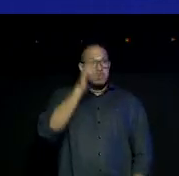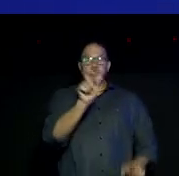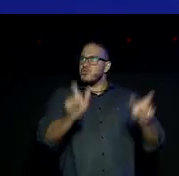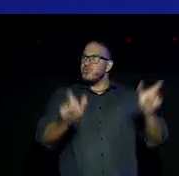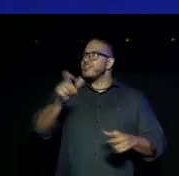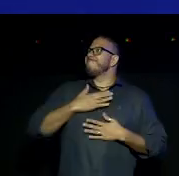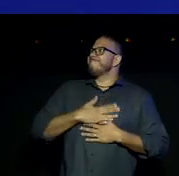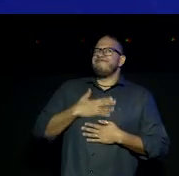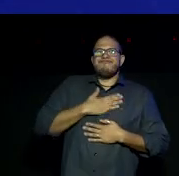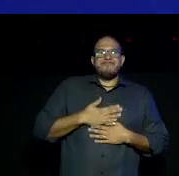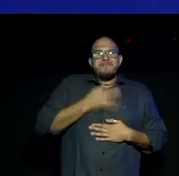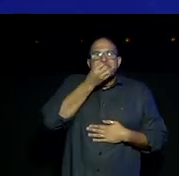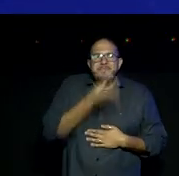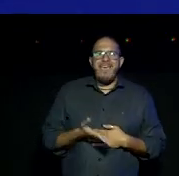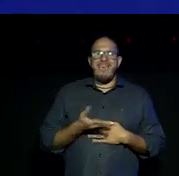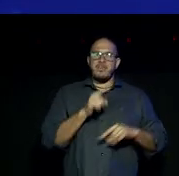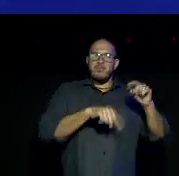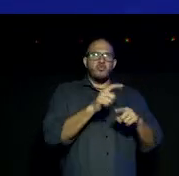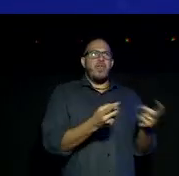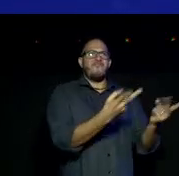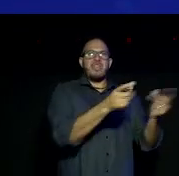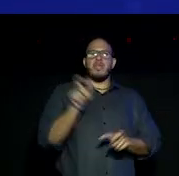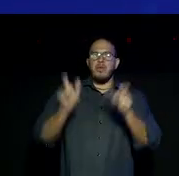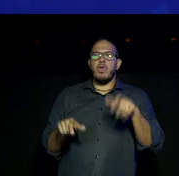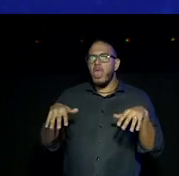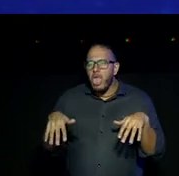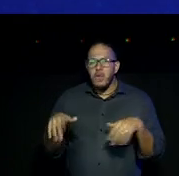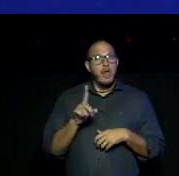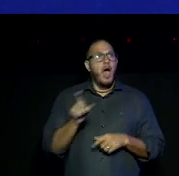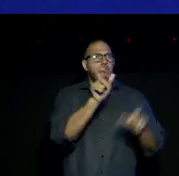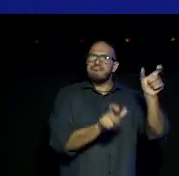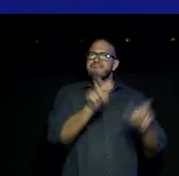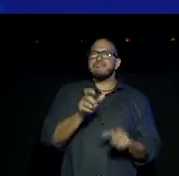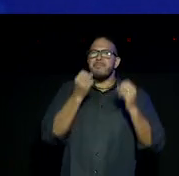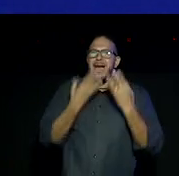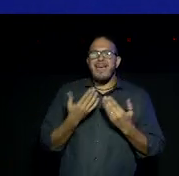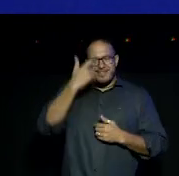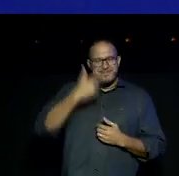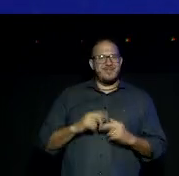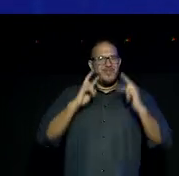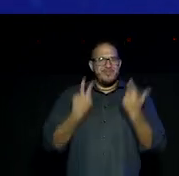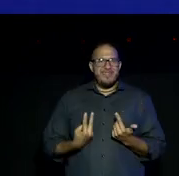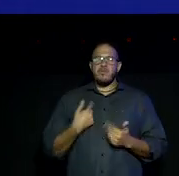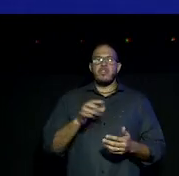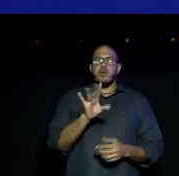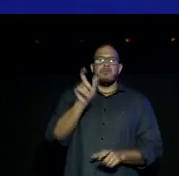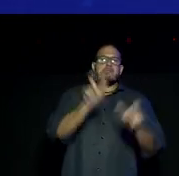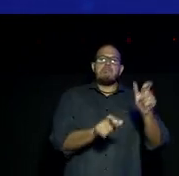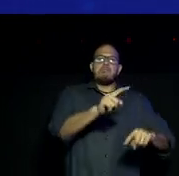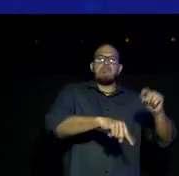estejam bem. Que no final das contas, o produto da vida são seres humanos, da vida humana, e não